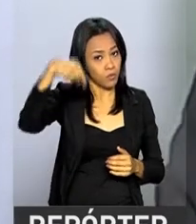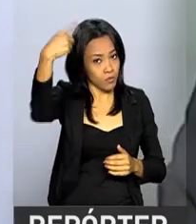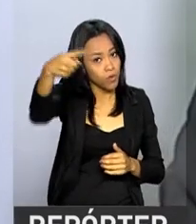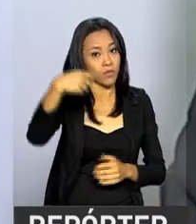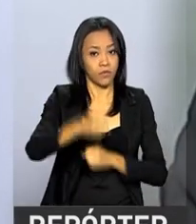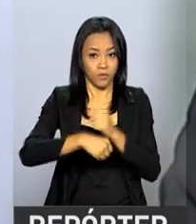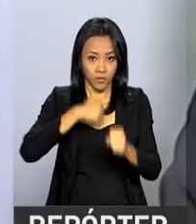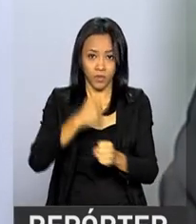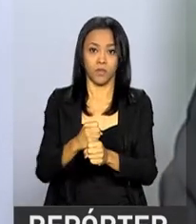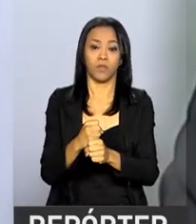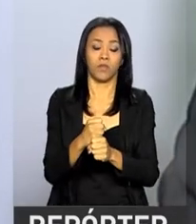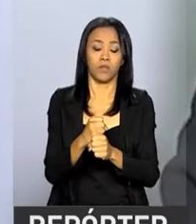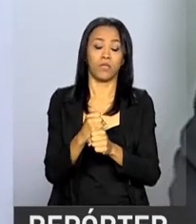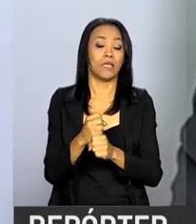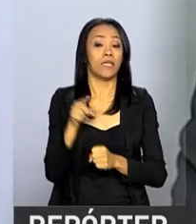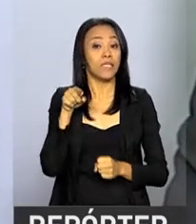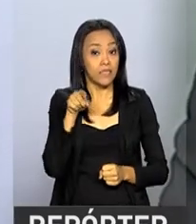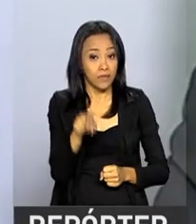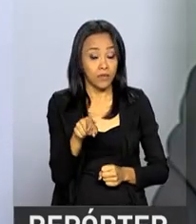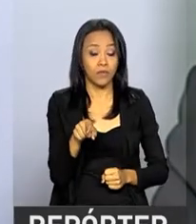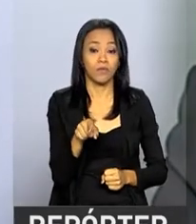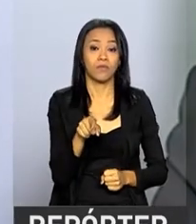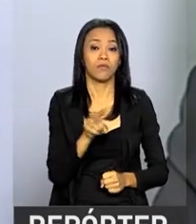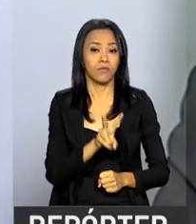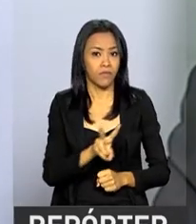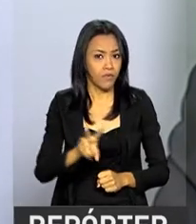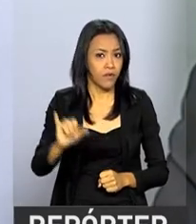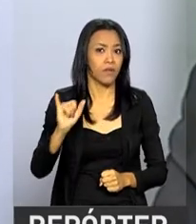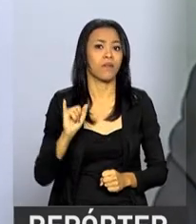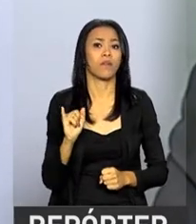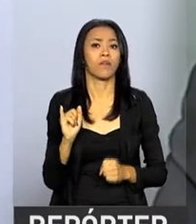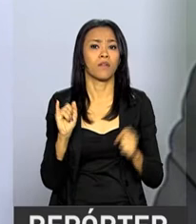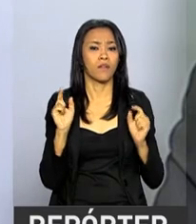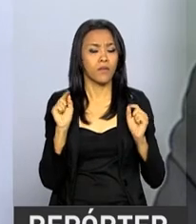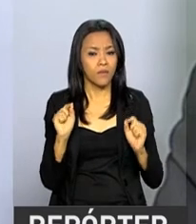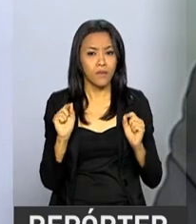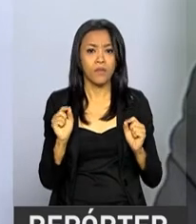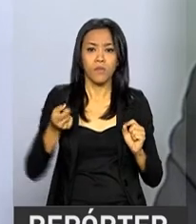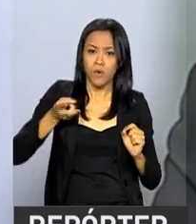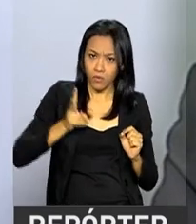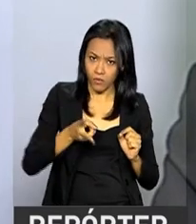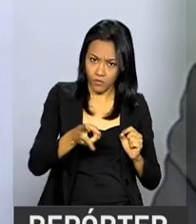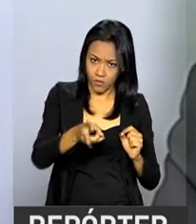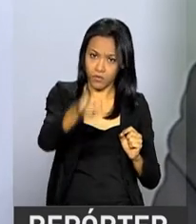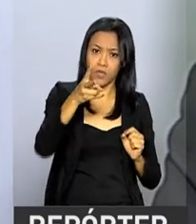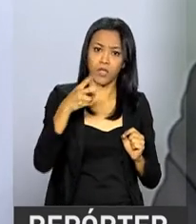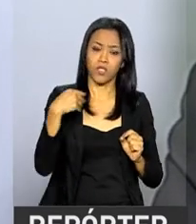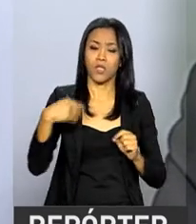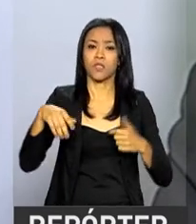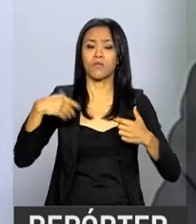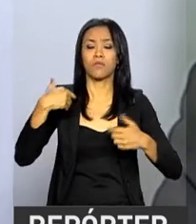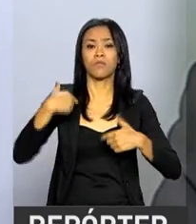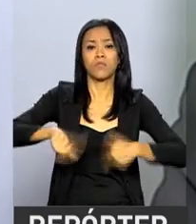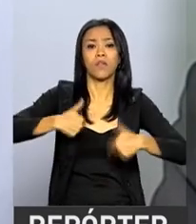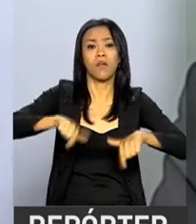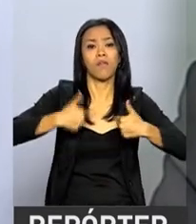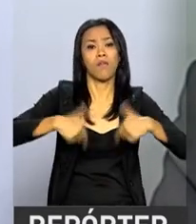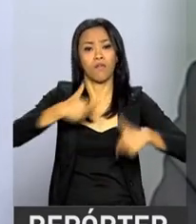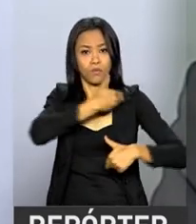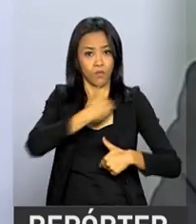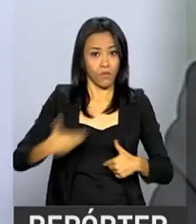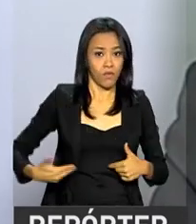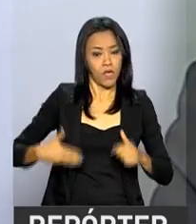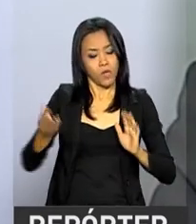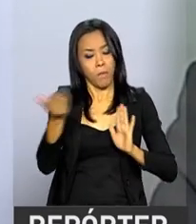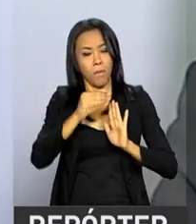e que, portanto, demandará ainda uma continuidade das ações do governo no sentido